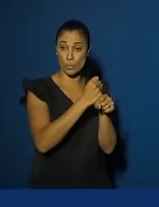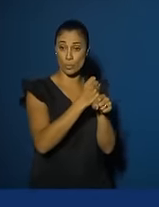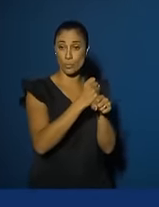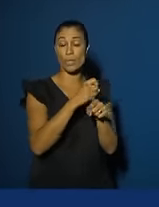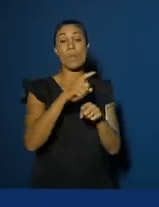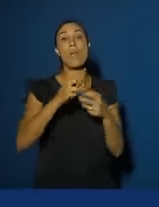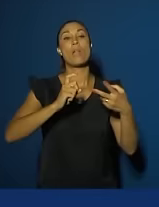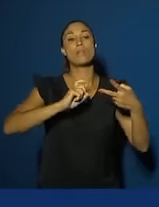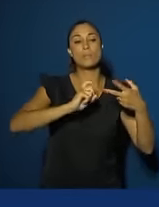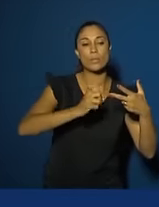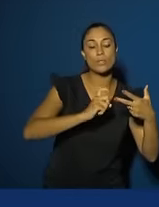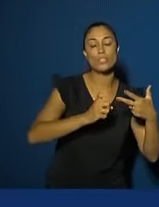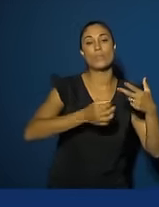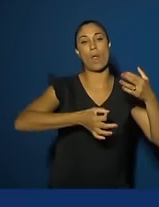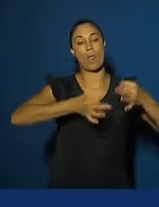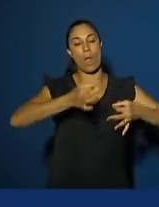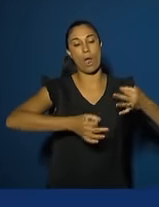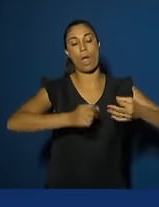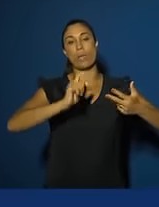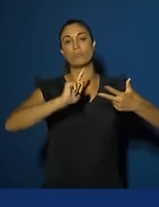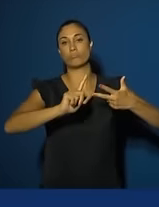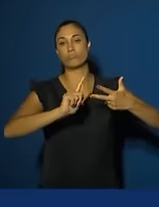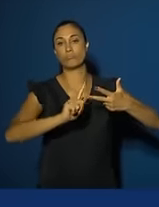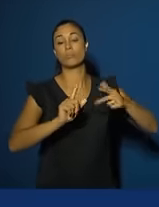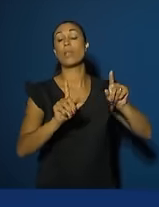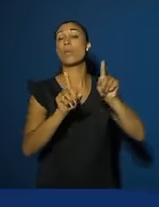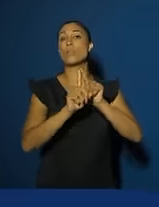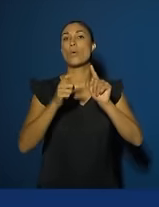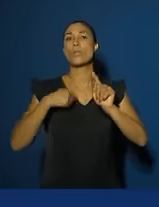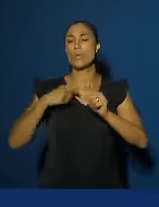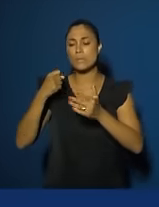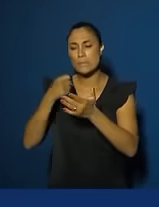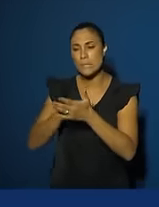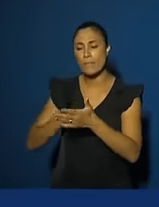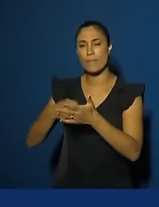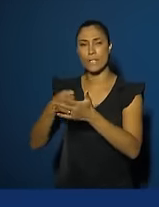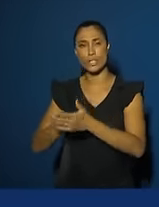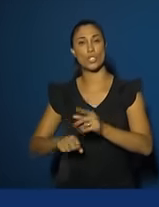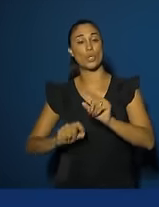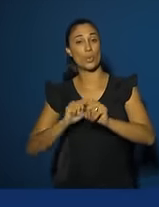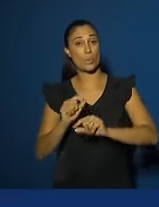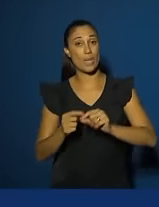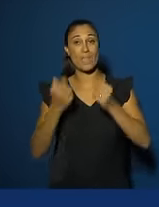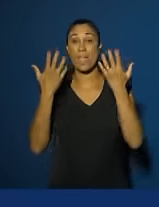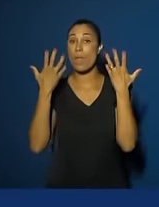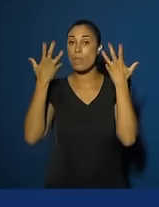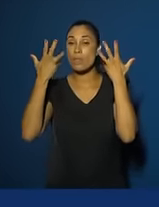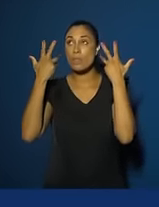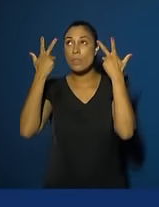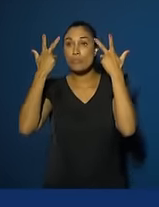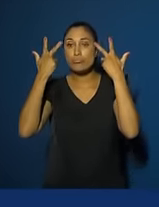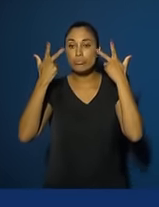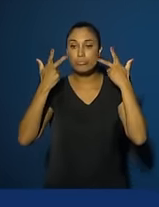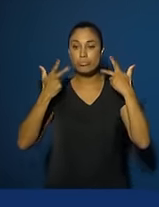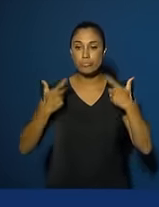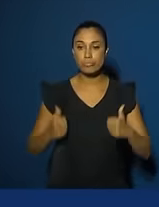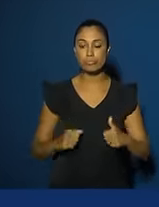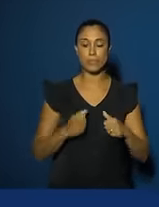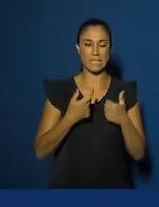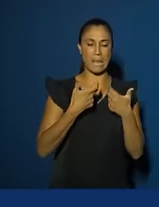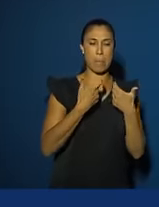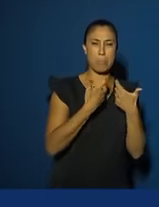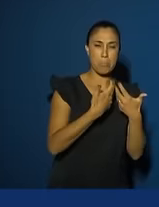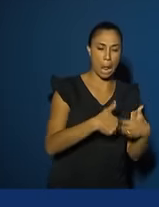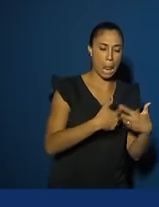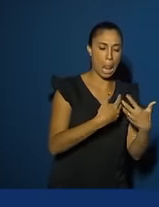executivo legislativo e judiciário Então o que eu sempre defendi e defendo é que a natureza da nossa crise de 10 anos